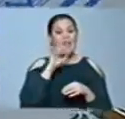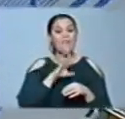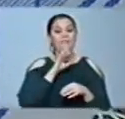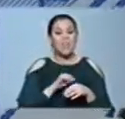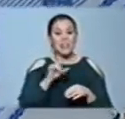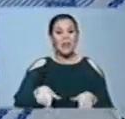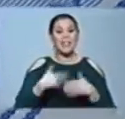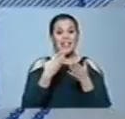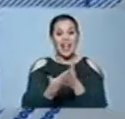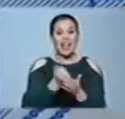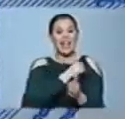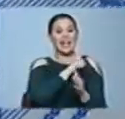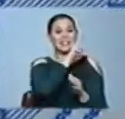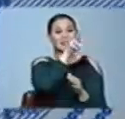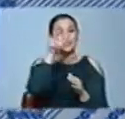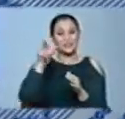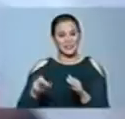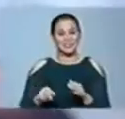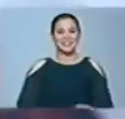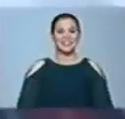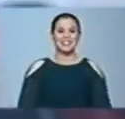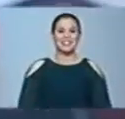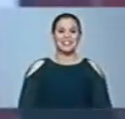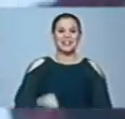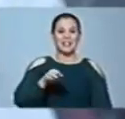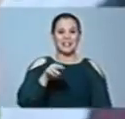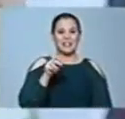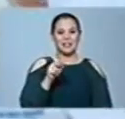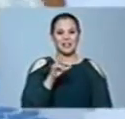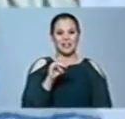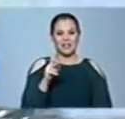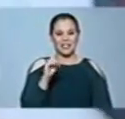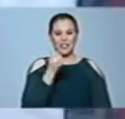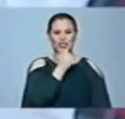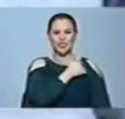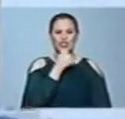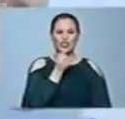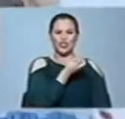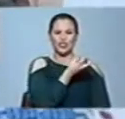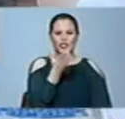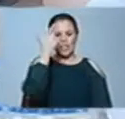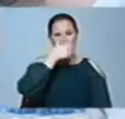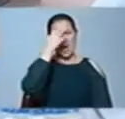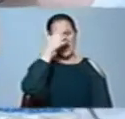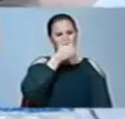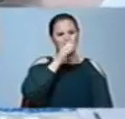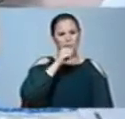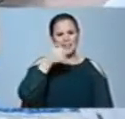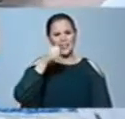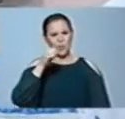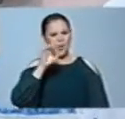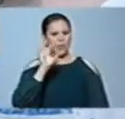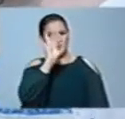olhos estão as melhorias mesmo que elas sofrem destas mas quando eu acho que esse vício de